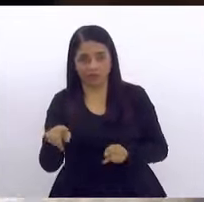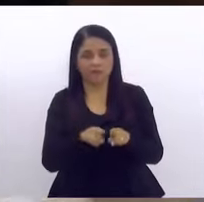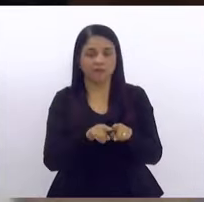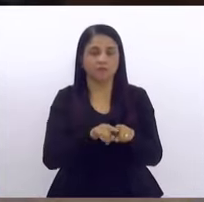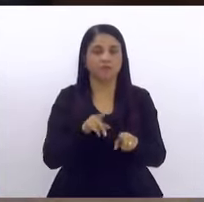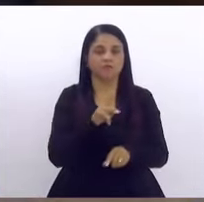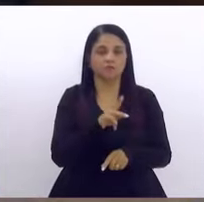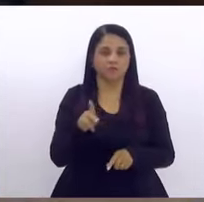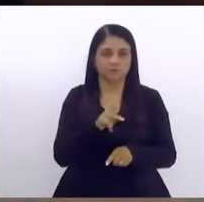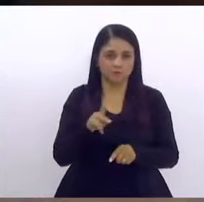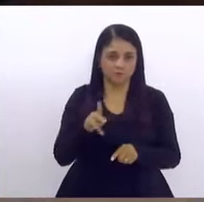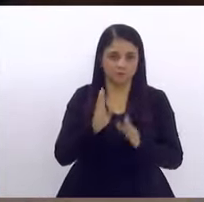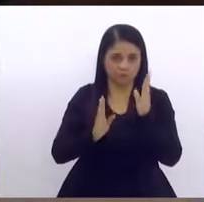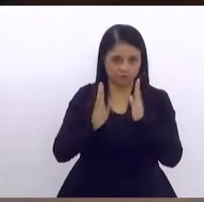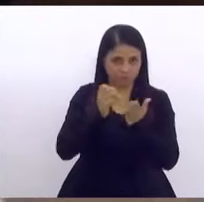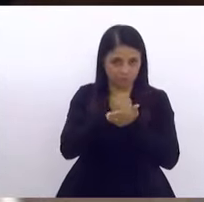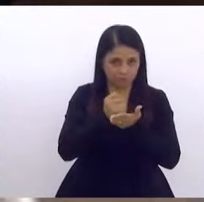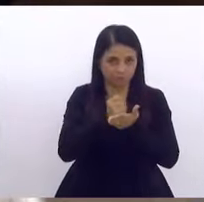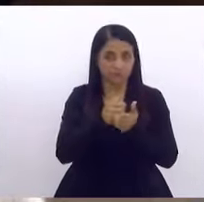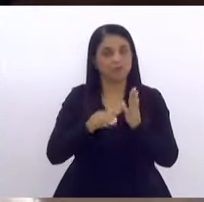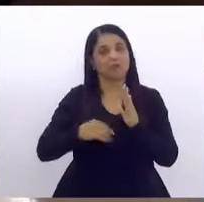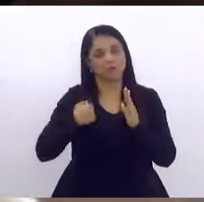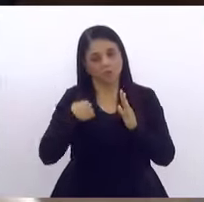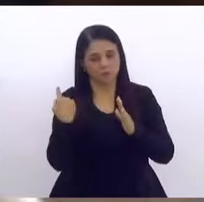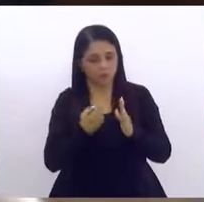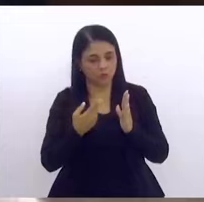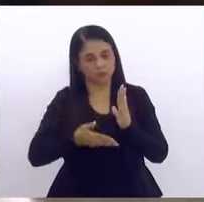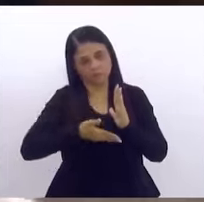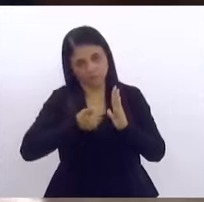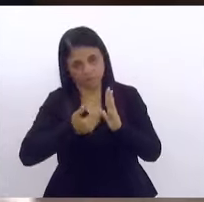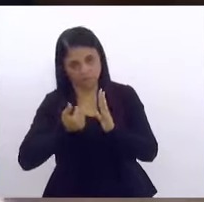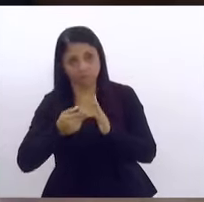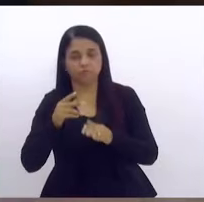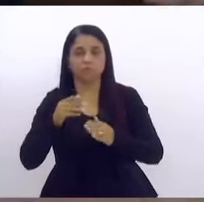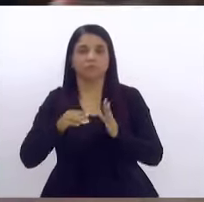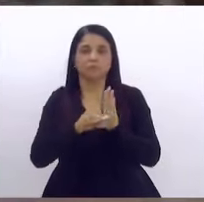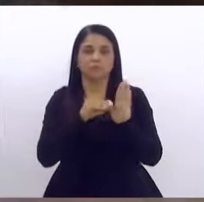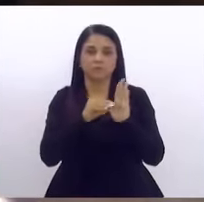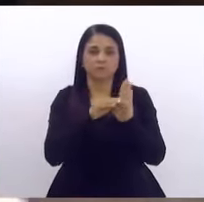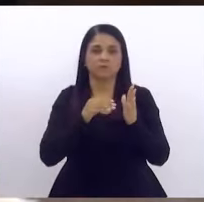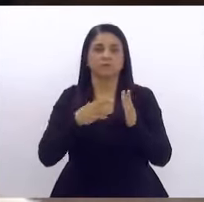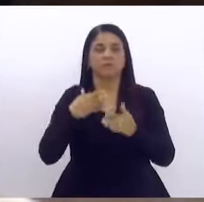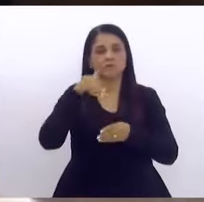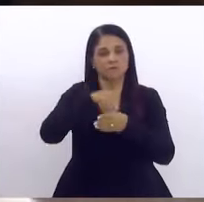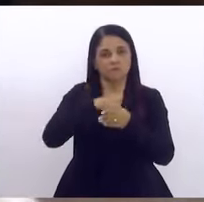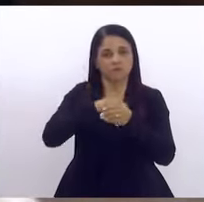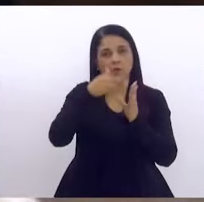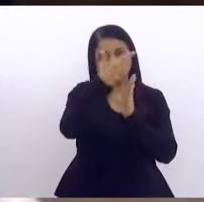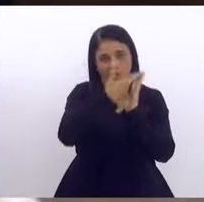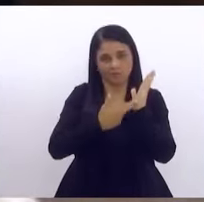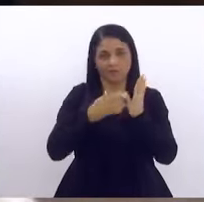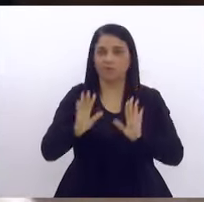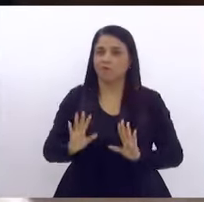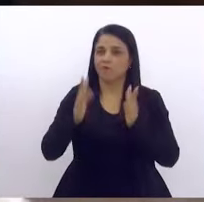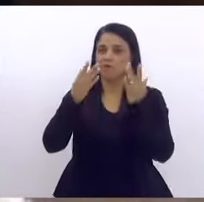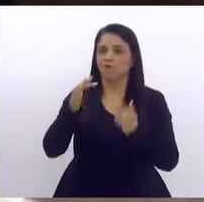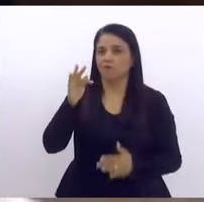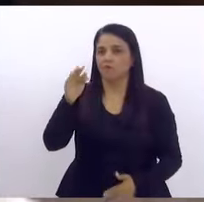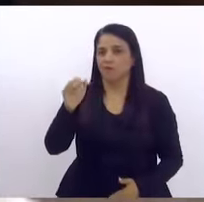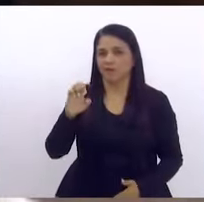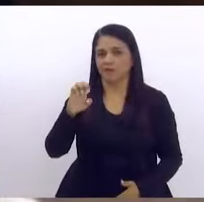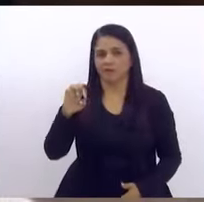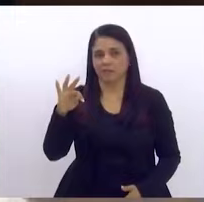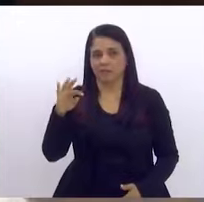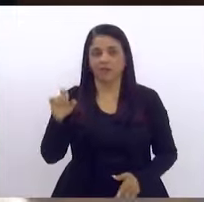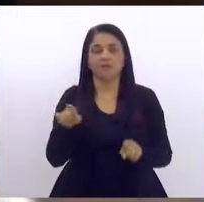também retiramos as emendas e vamos votar favoravelmente ao relatório. Viva a FAETEC, vivam os